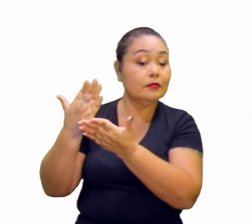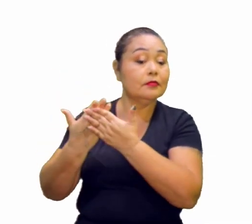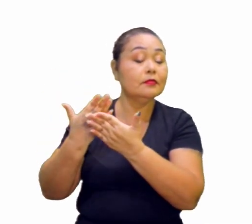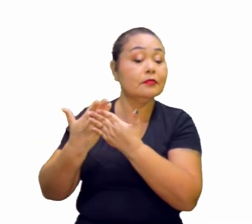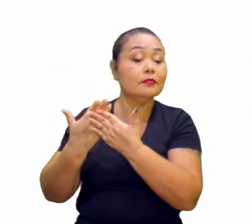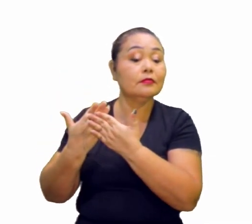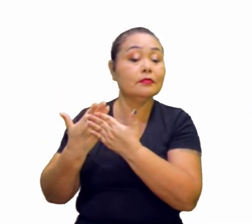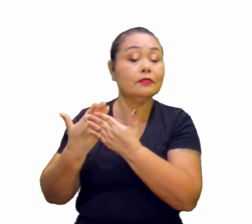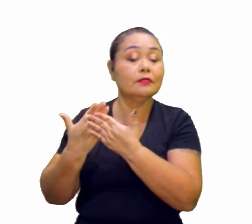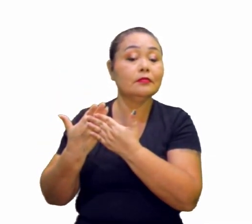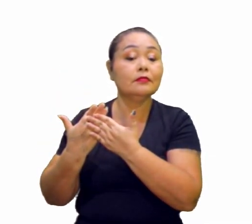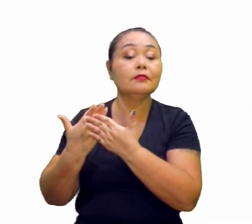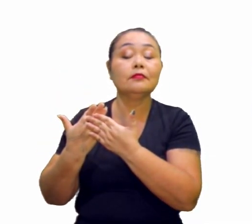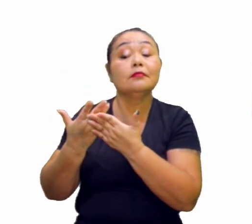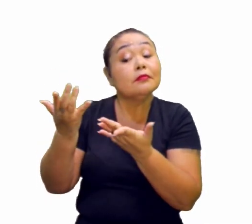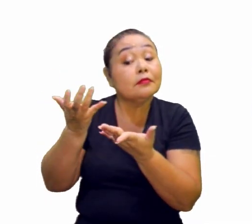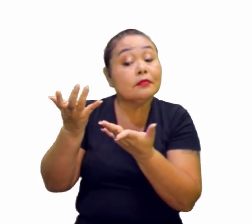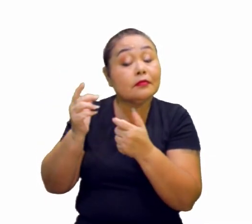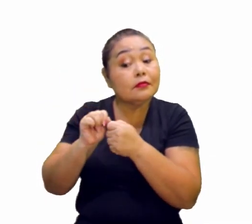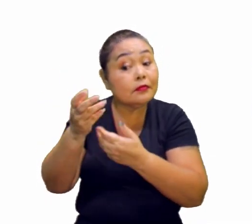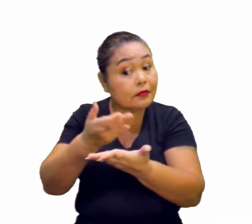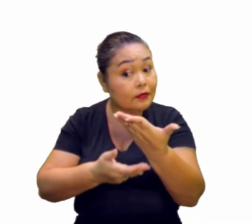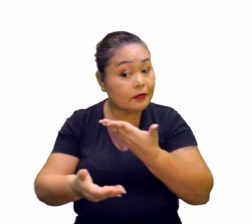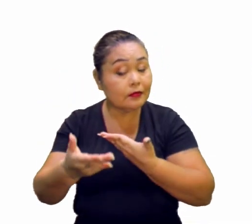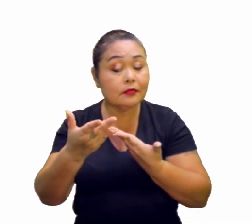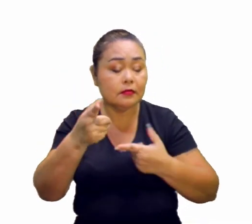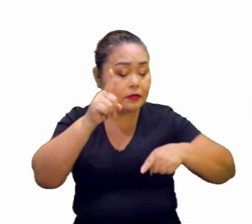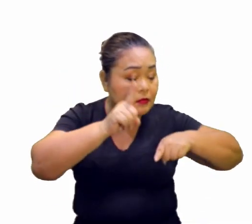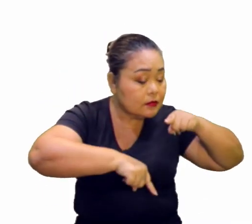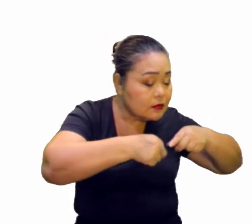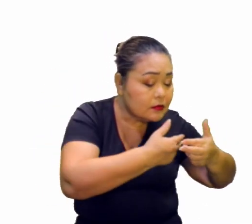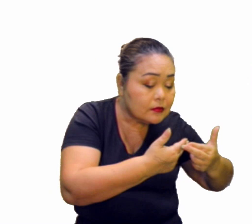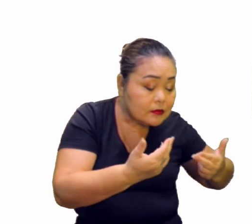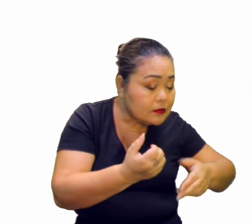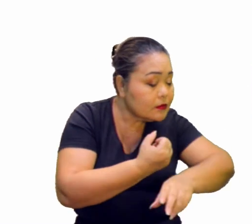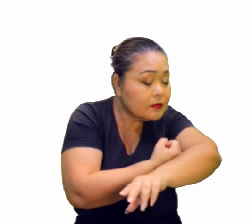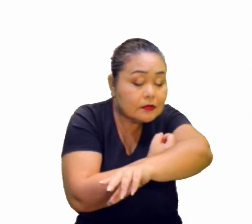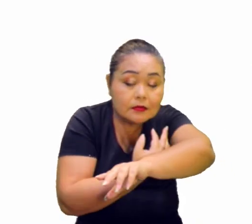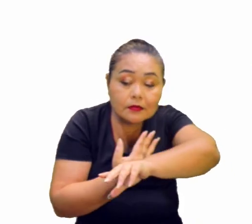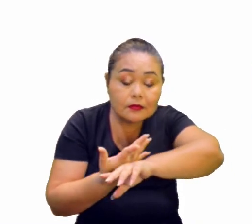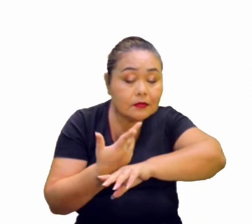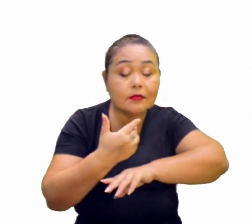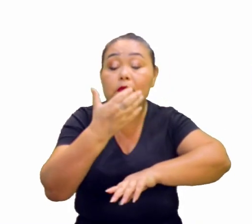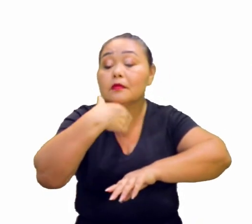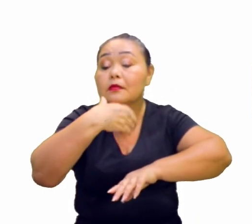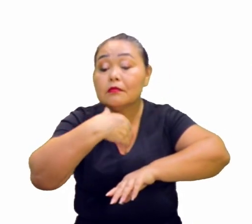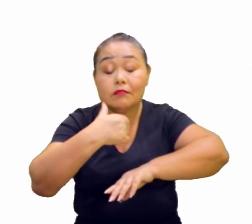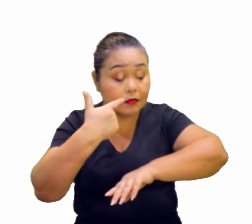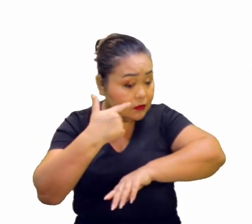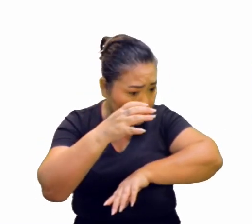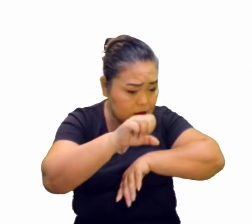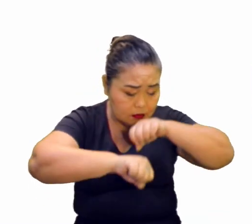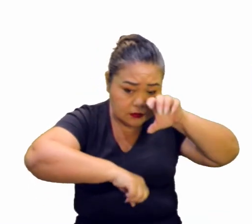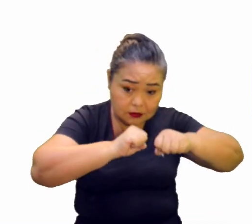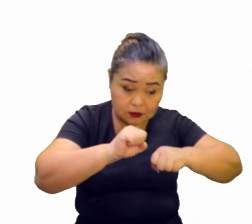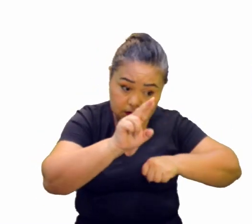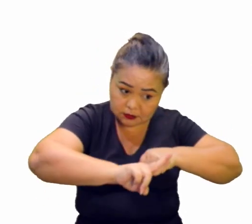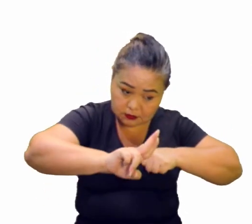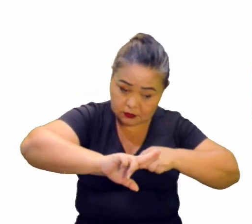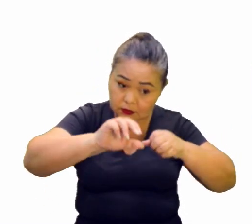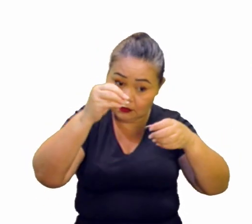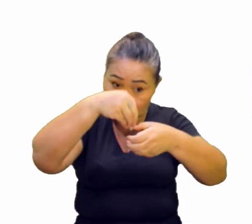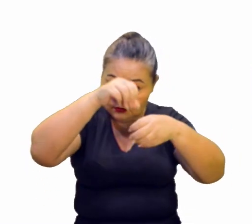Então, se eu vou comercializar todos os produtos, ou seja, todas as frutíferas que eu vou utilizar dentro